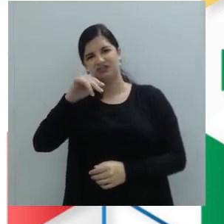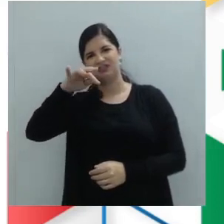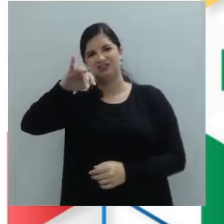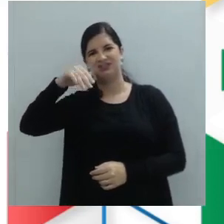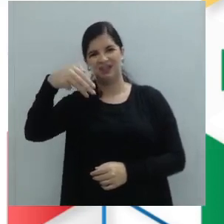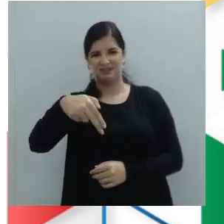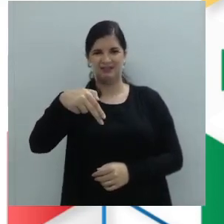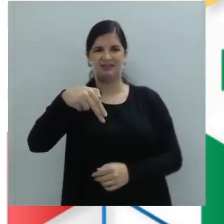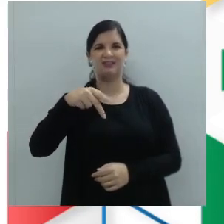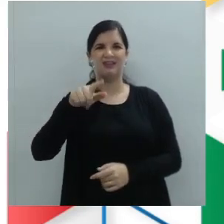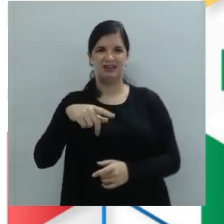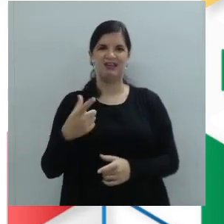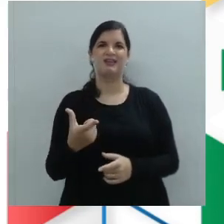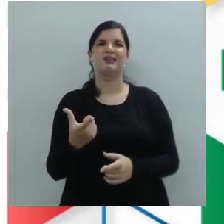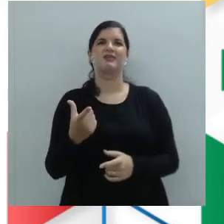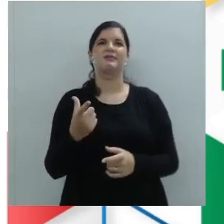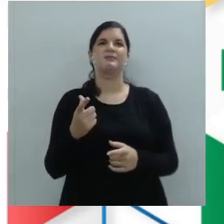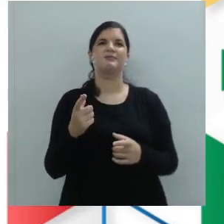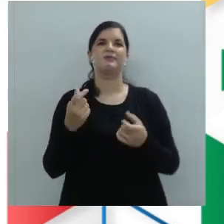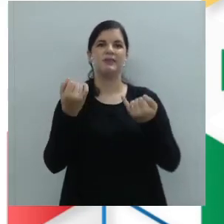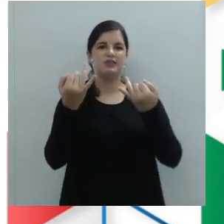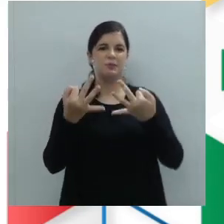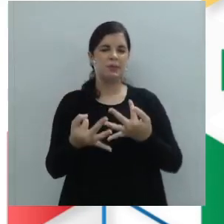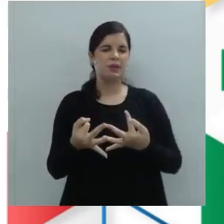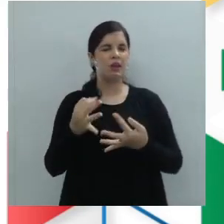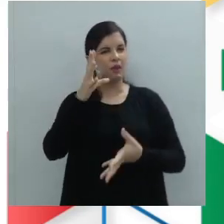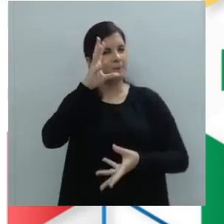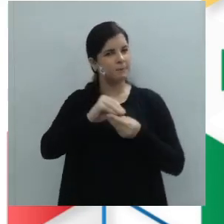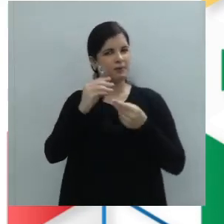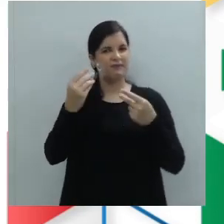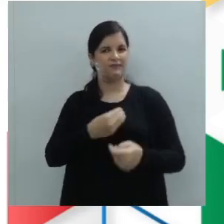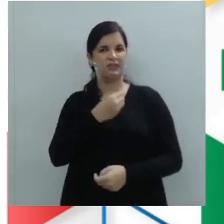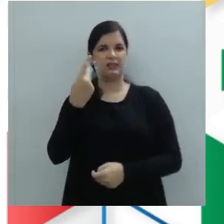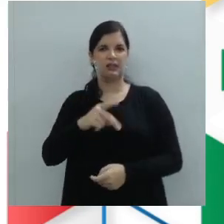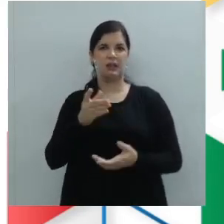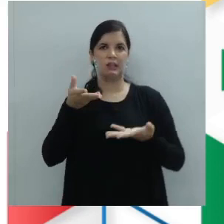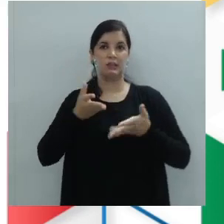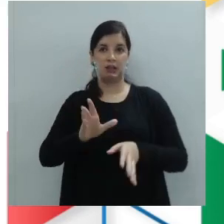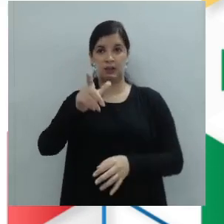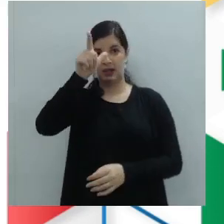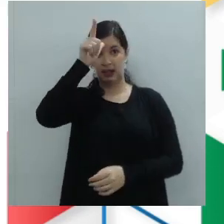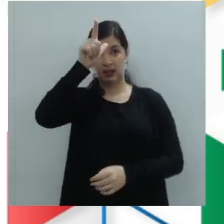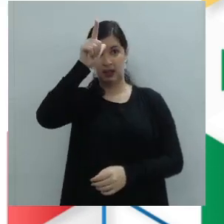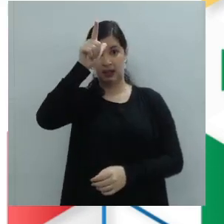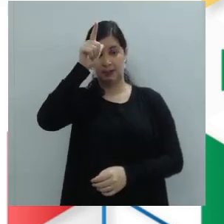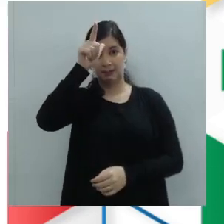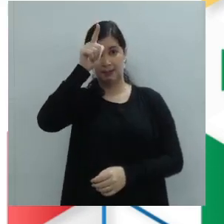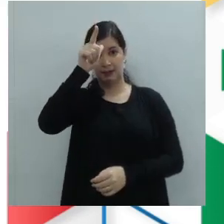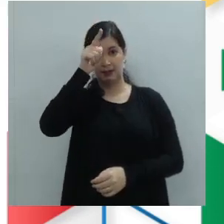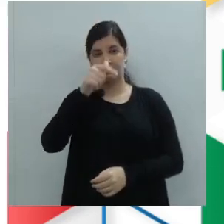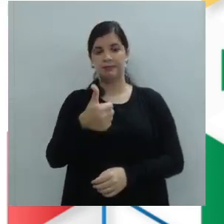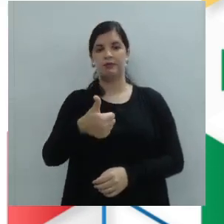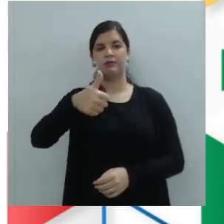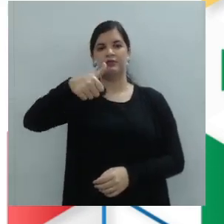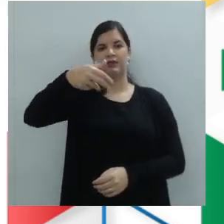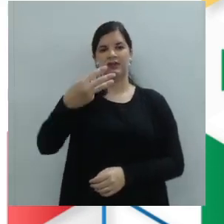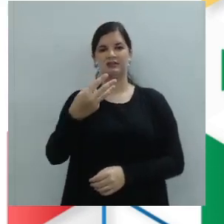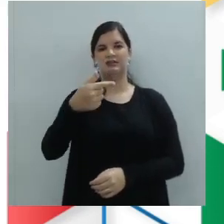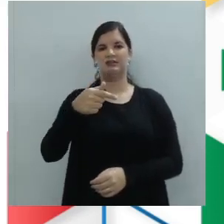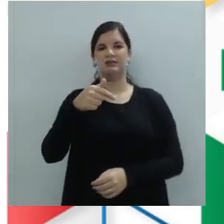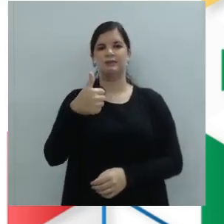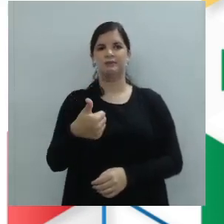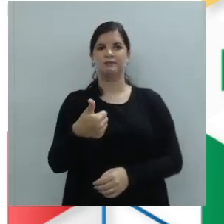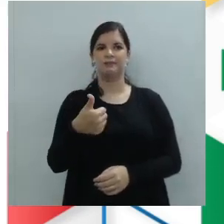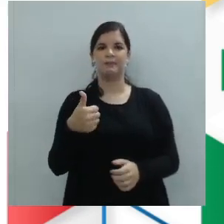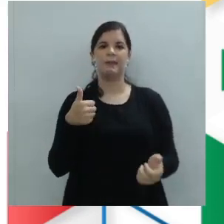Então prestem bem atenção. E aqui nós temos um pouco sobre ele. Nascido na Alemanha em 1371, junto ao